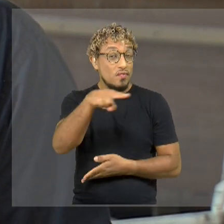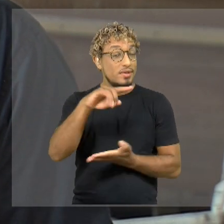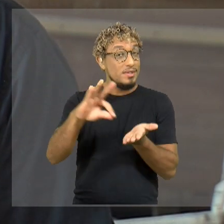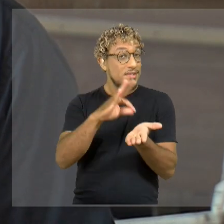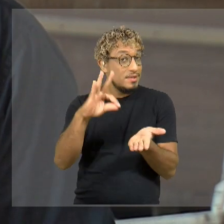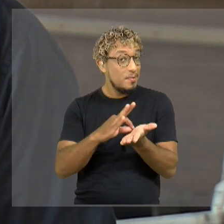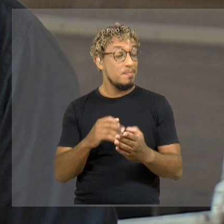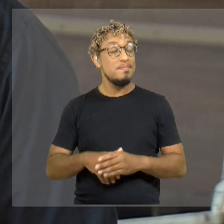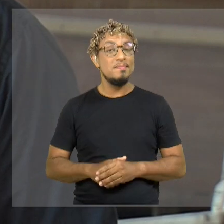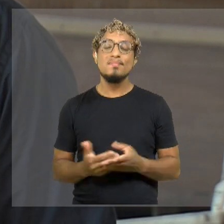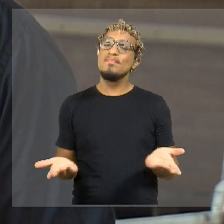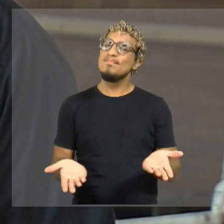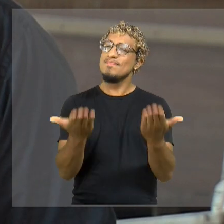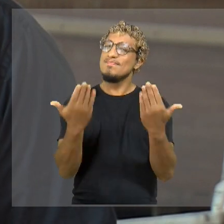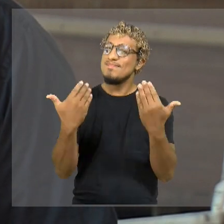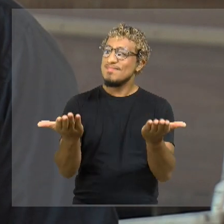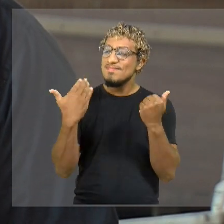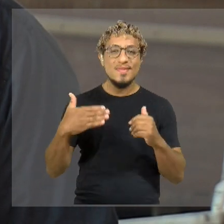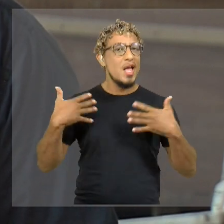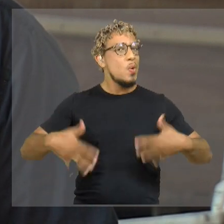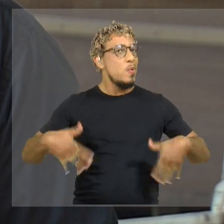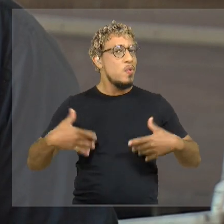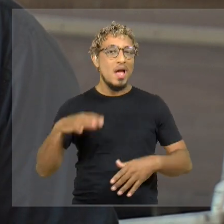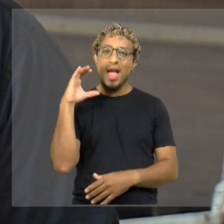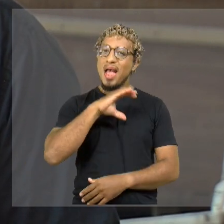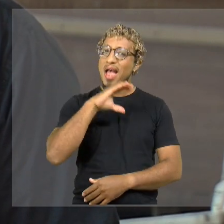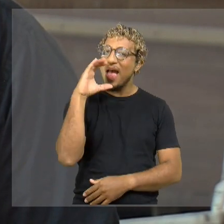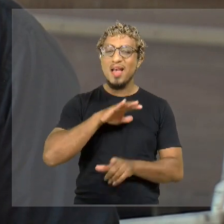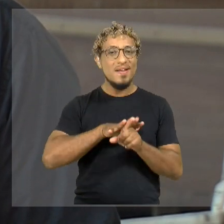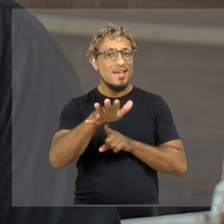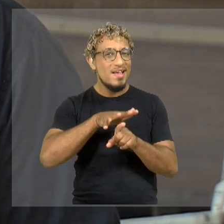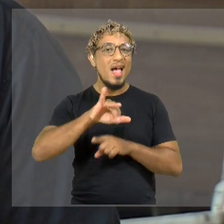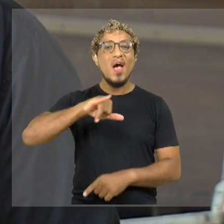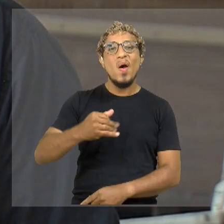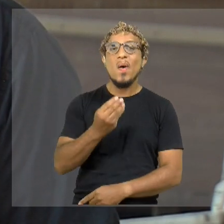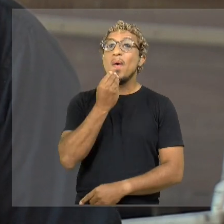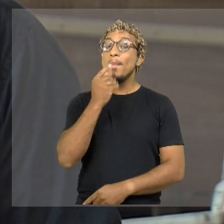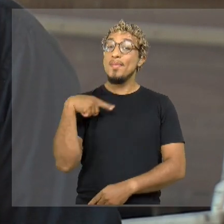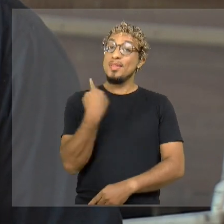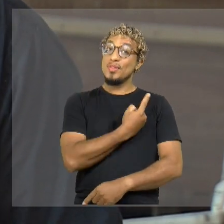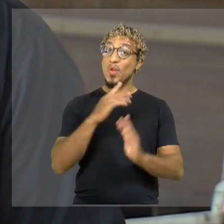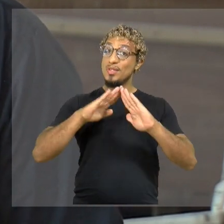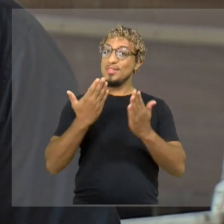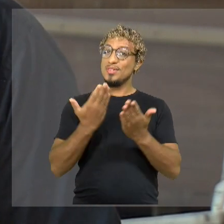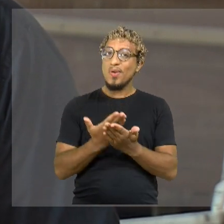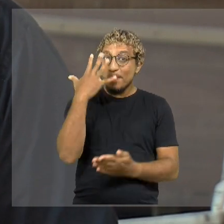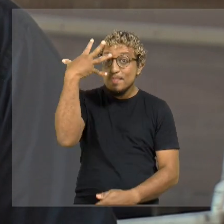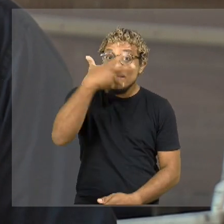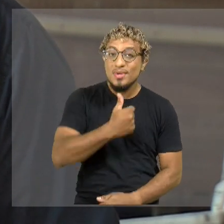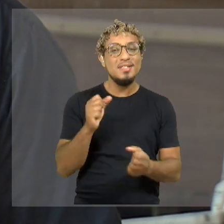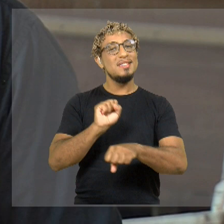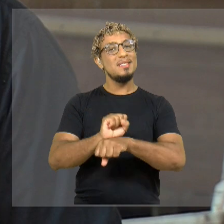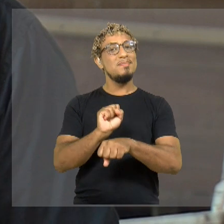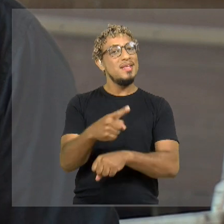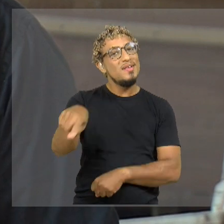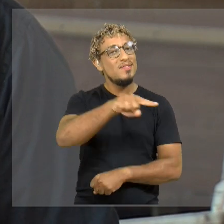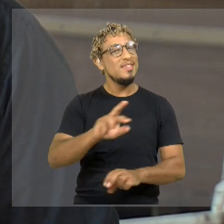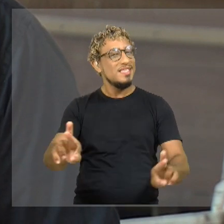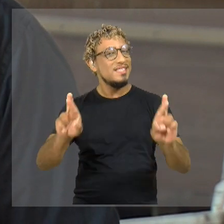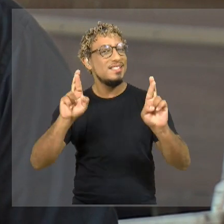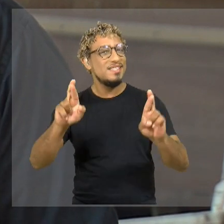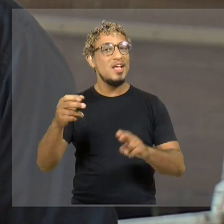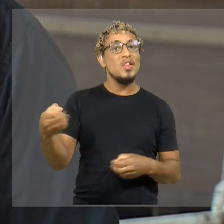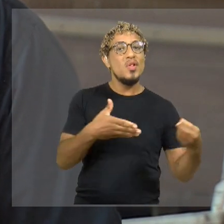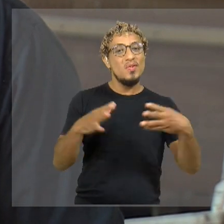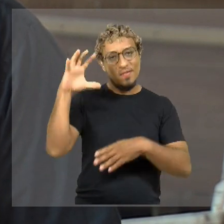participar. Venham correndo, essa é uma oportunidade única. Nossa escola está linda e está esperando vocês para mais esse ciclo